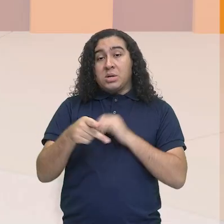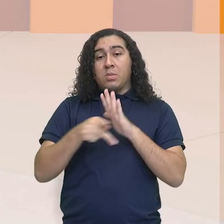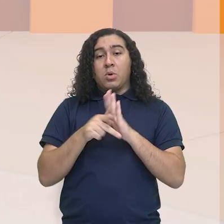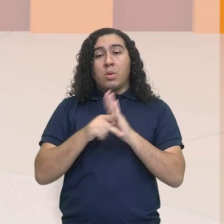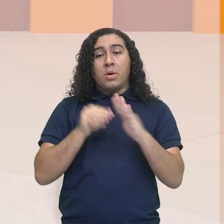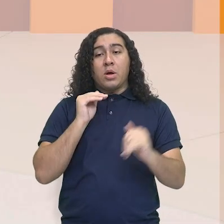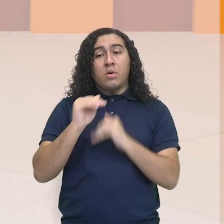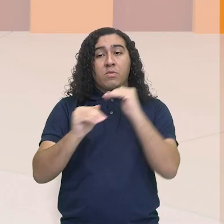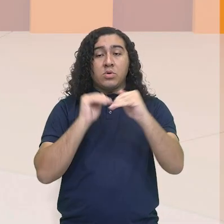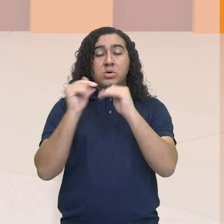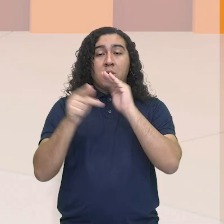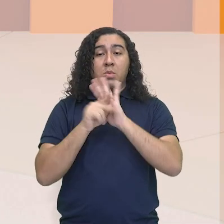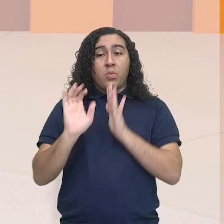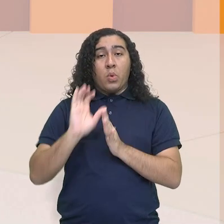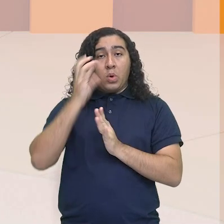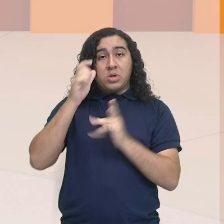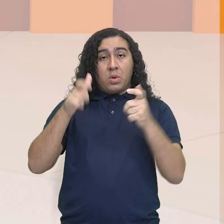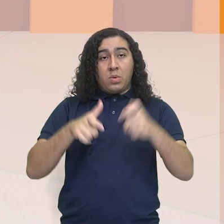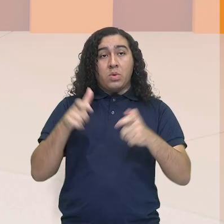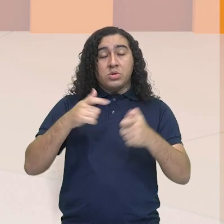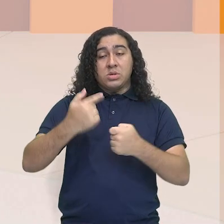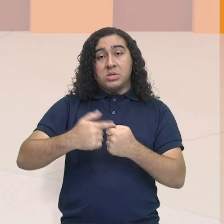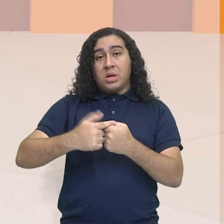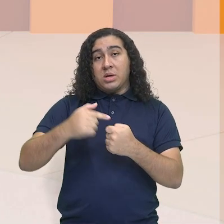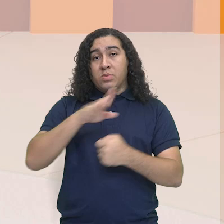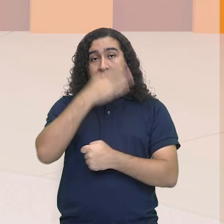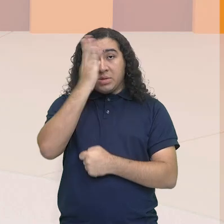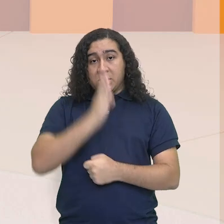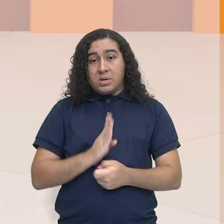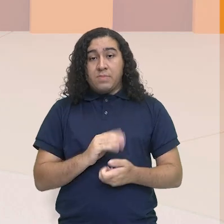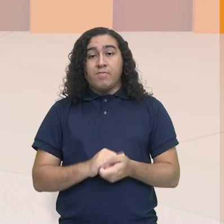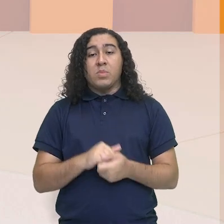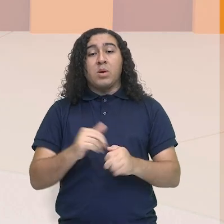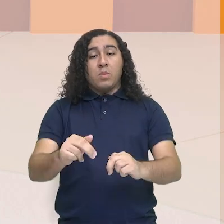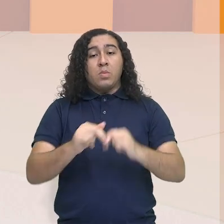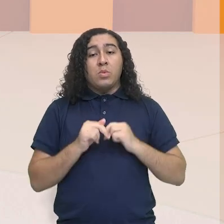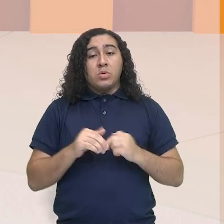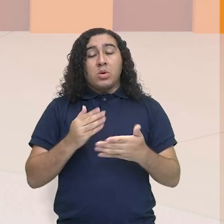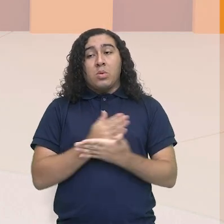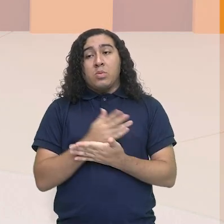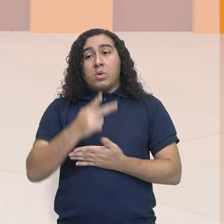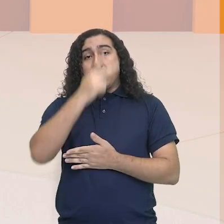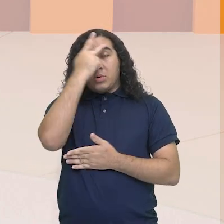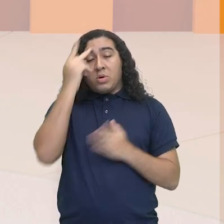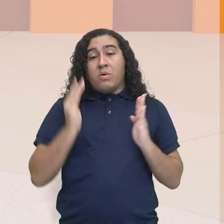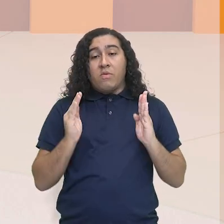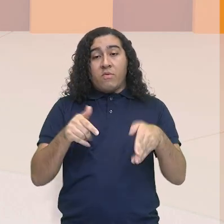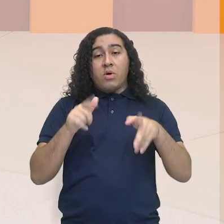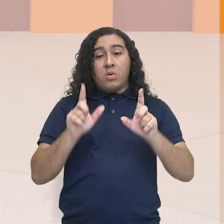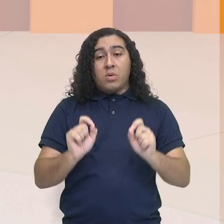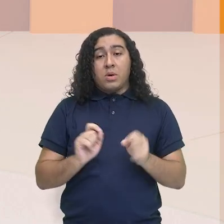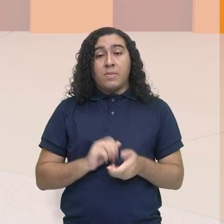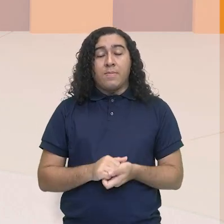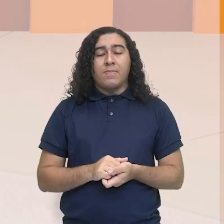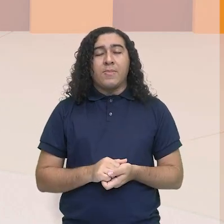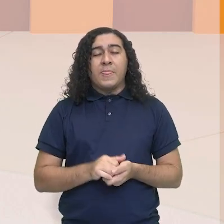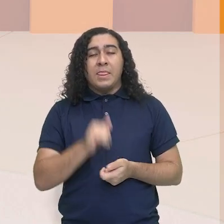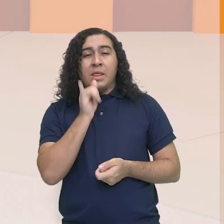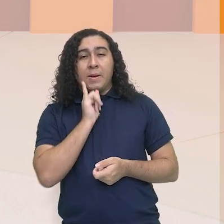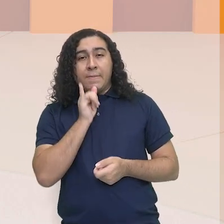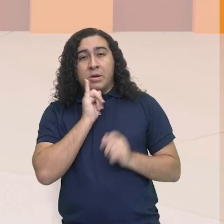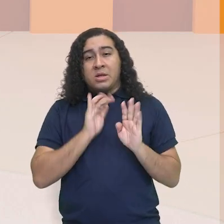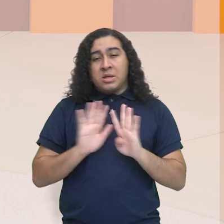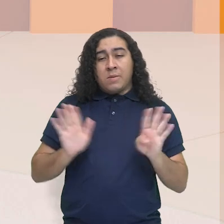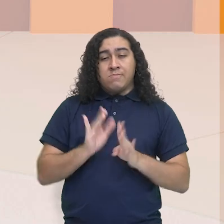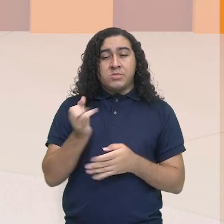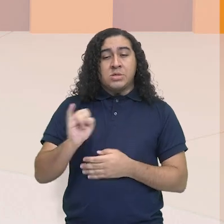dessas evoluções que foram acontecendo nas cidades brasileiras. Né? É por isso que muita gente foca, né, nessa questão de que,